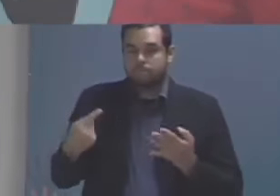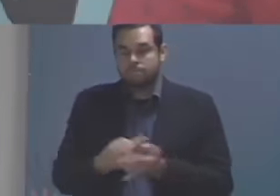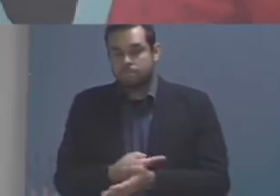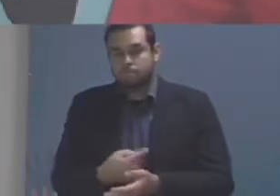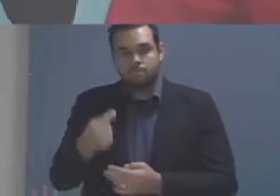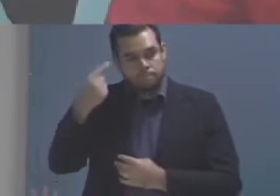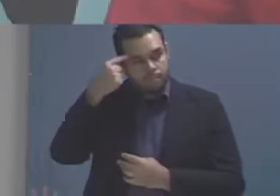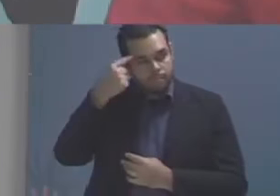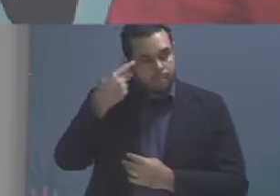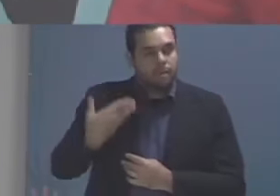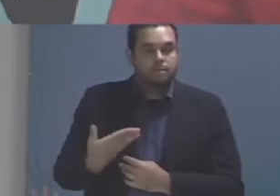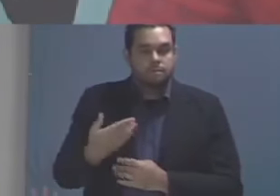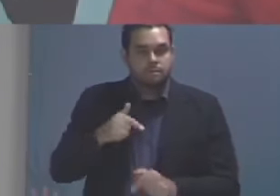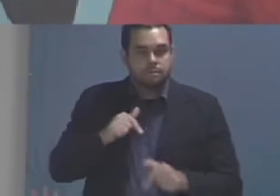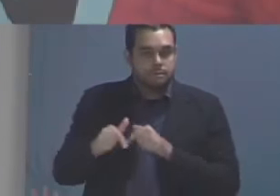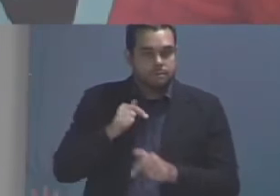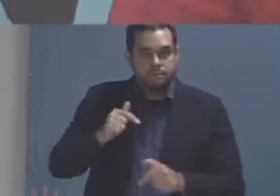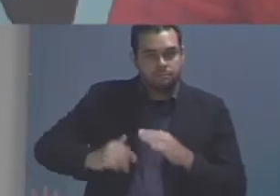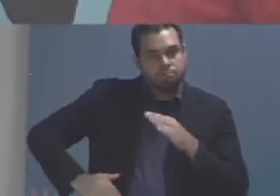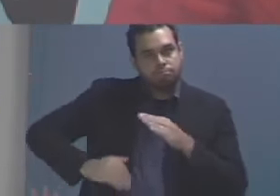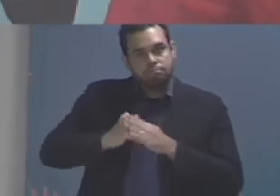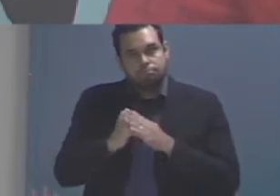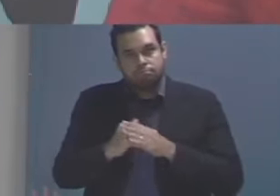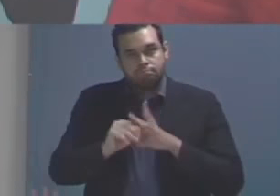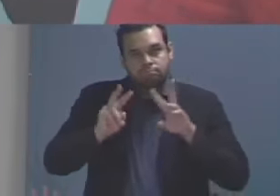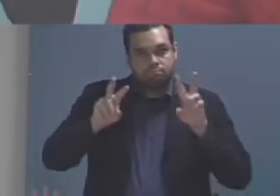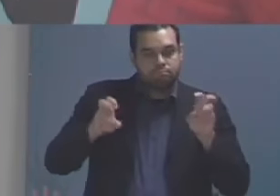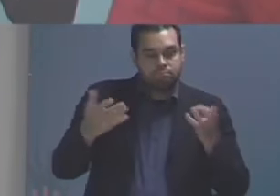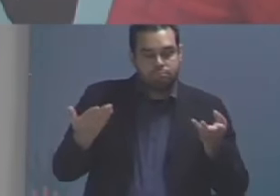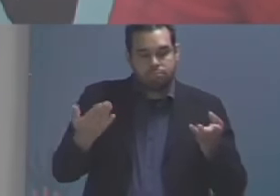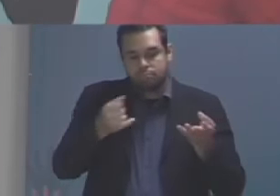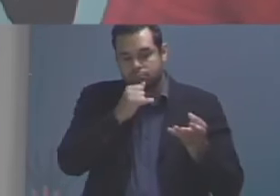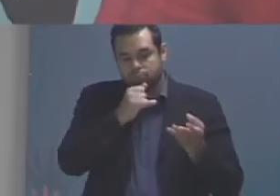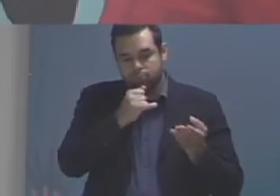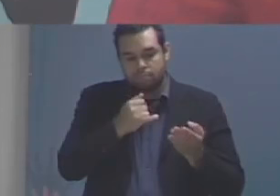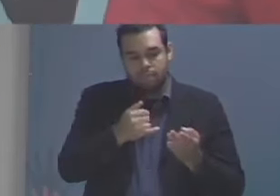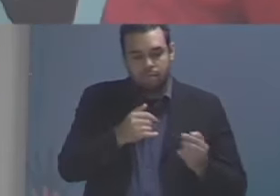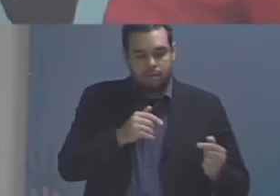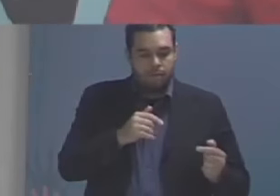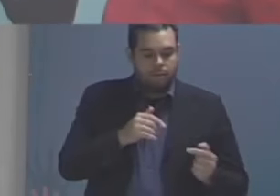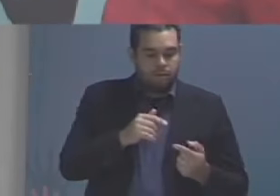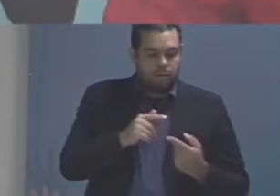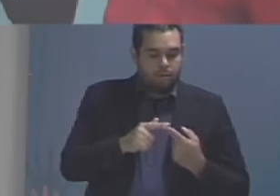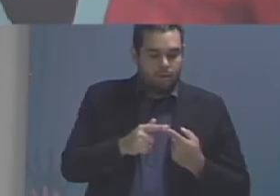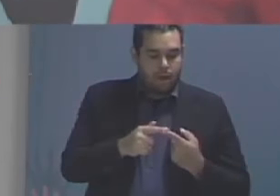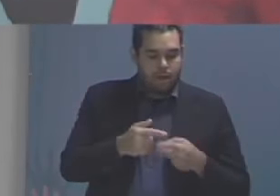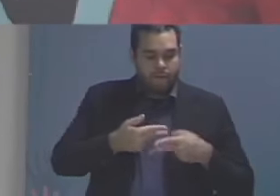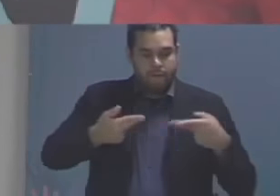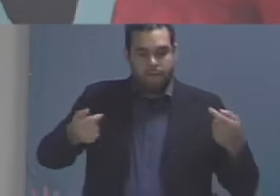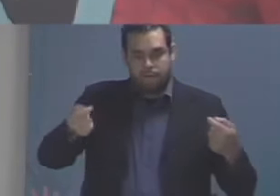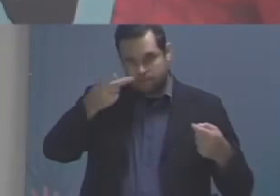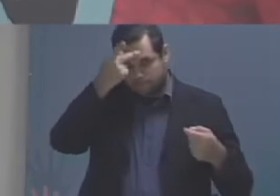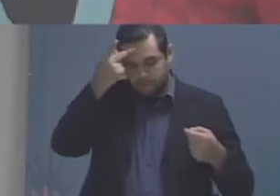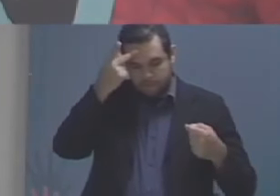estou imaginando que a sobrecarga se diz respeito ao processo em que em muitos fóruns, muitos do serviço